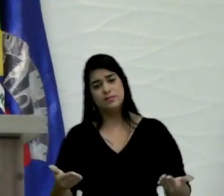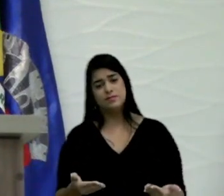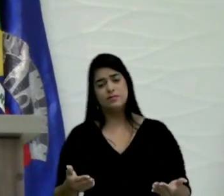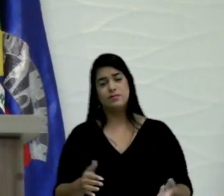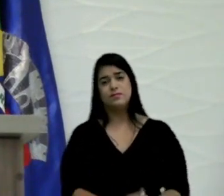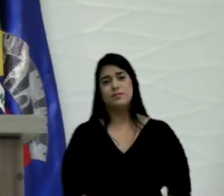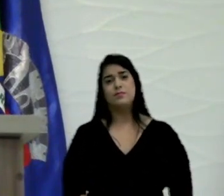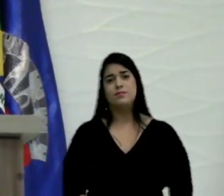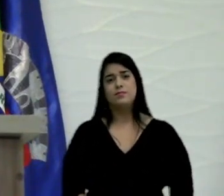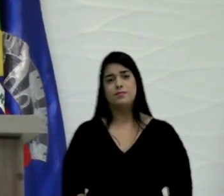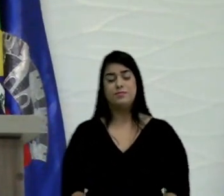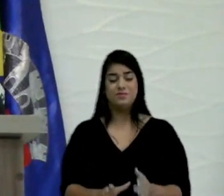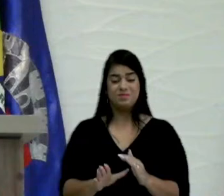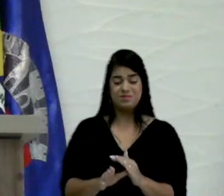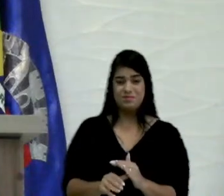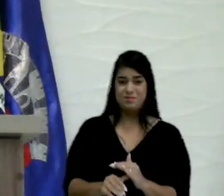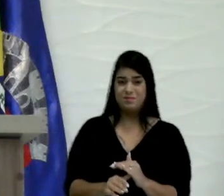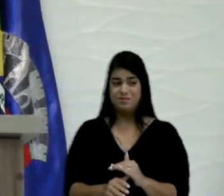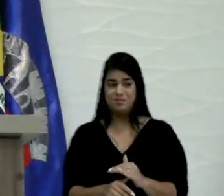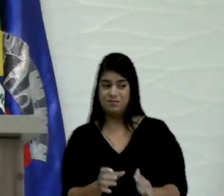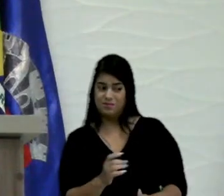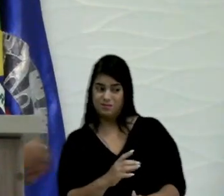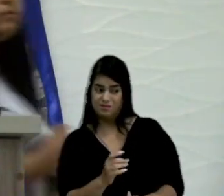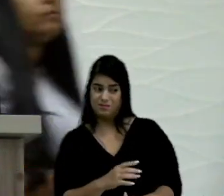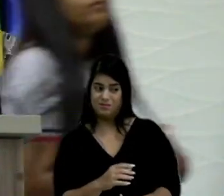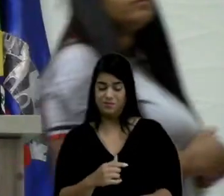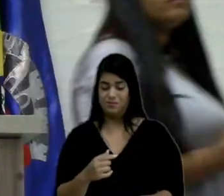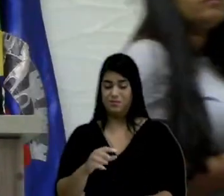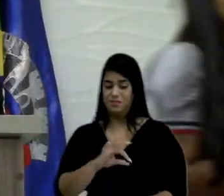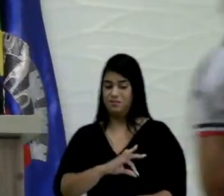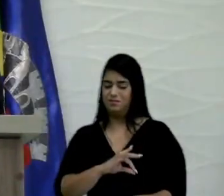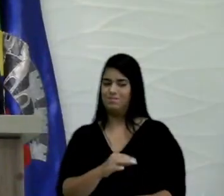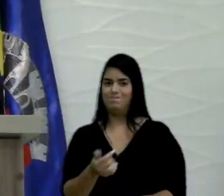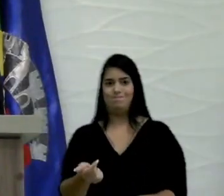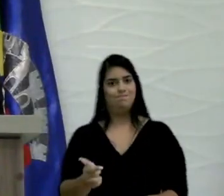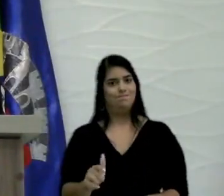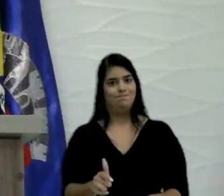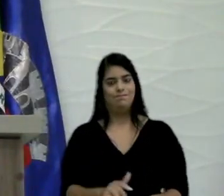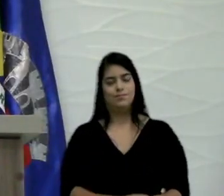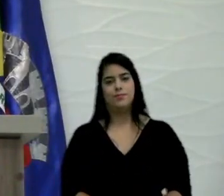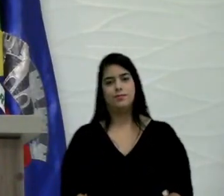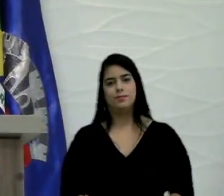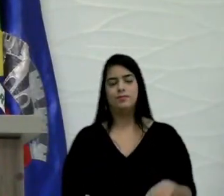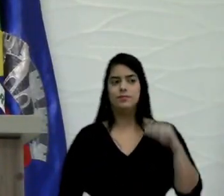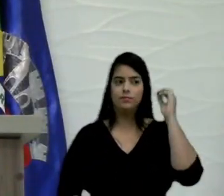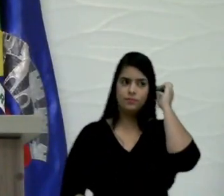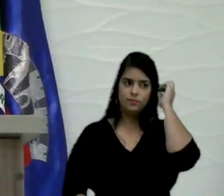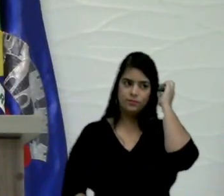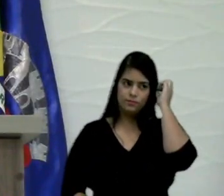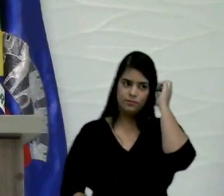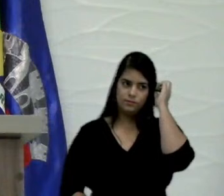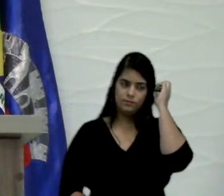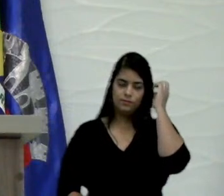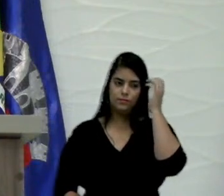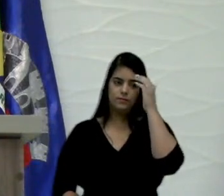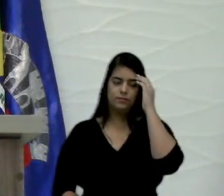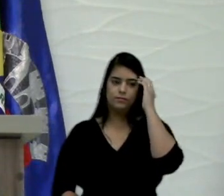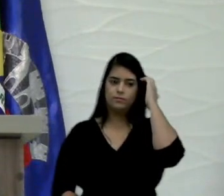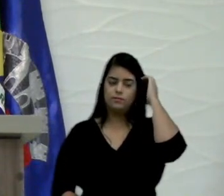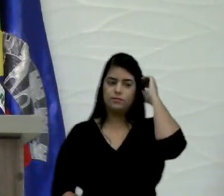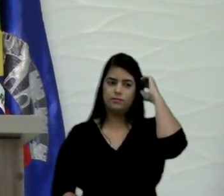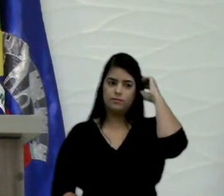realidade a bandidagem Hoje não tem mais medo de polícia ou bota muito ou pouco apanha na